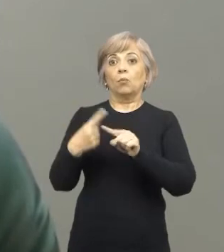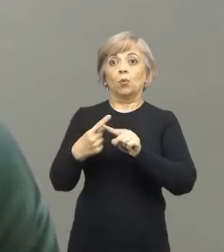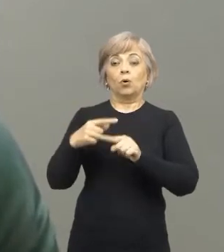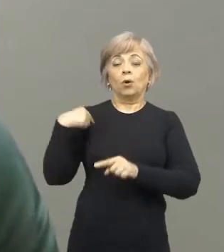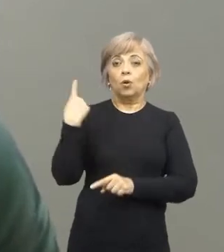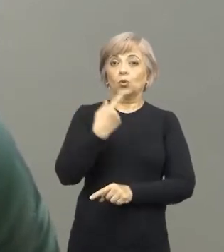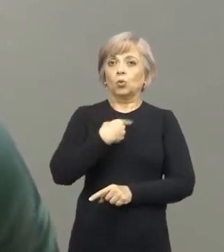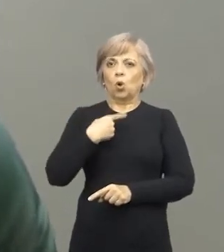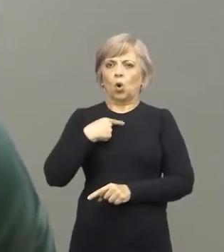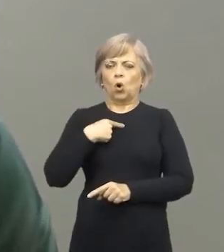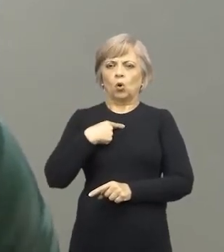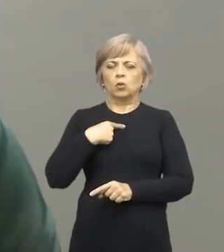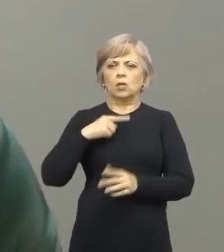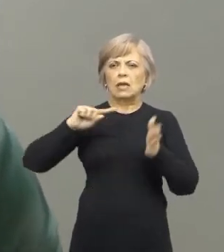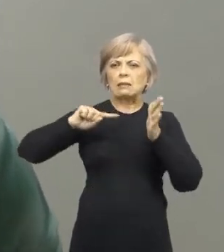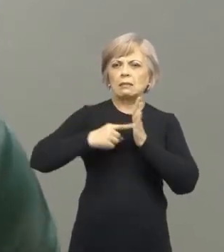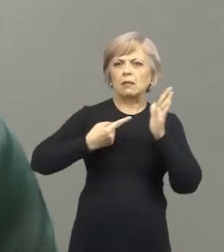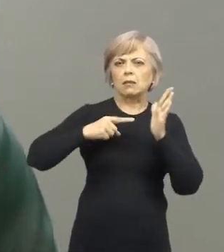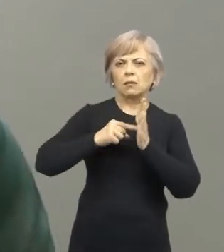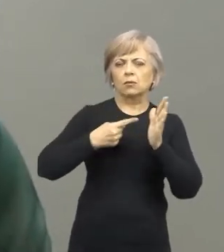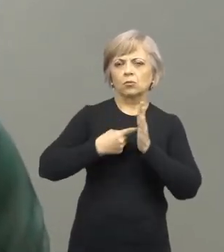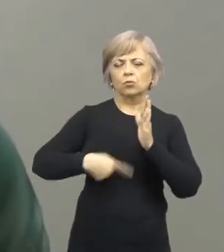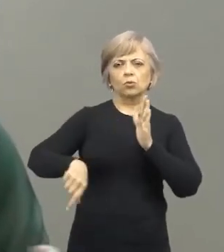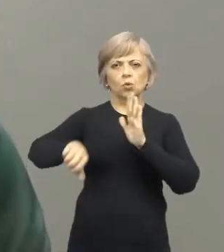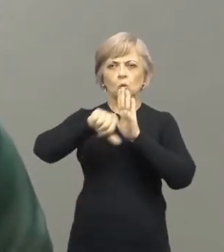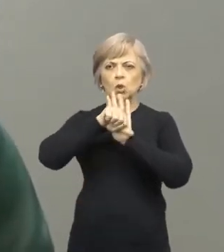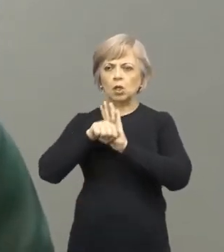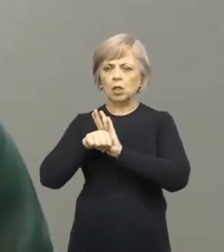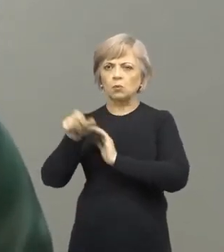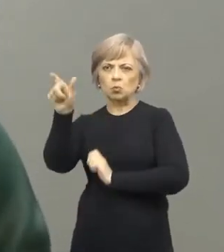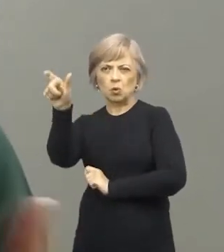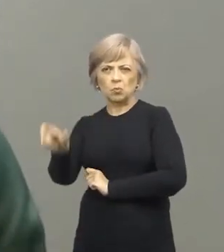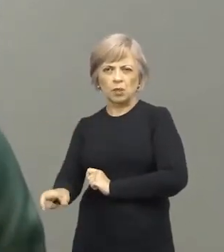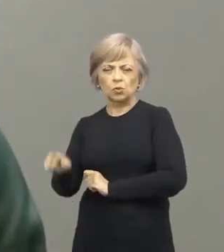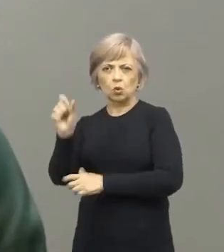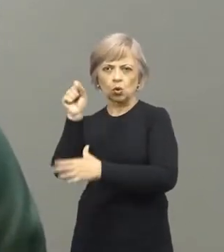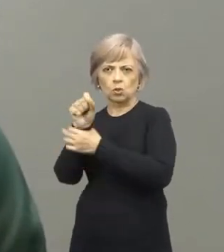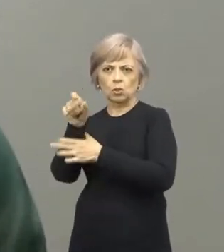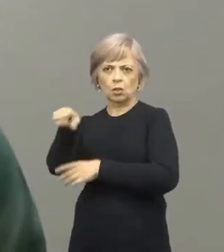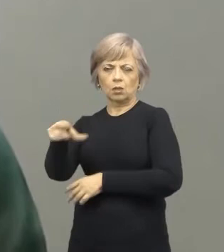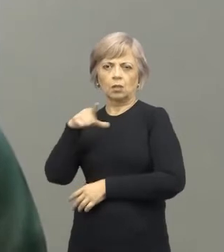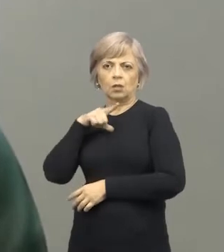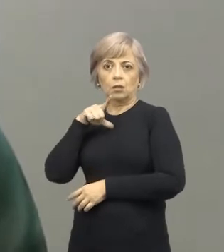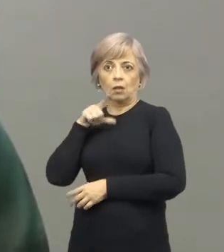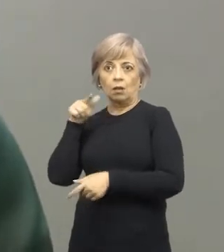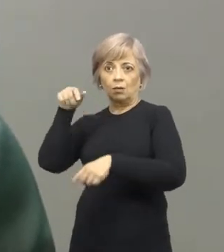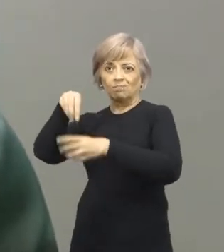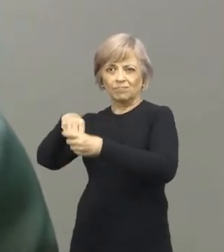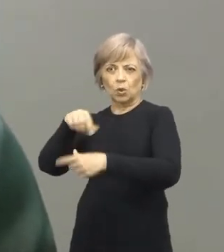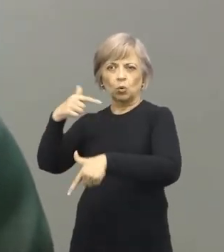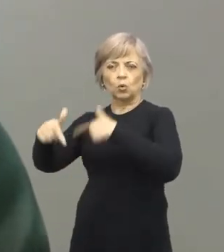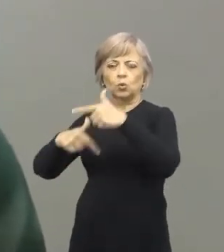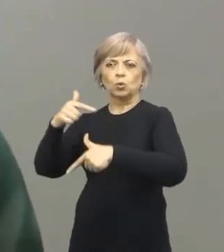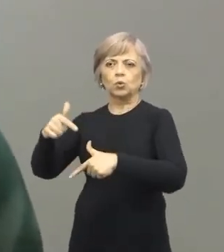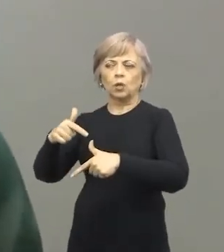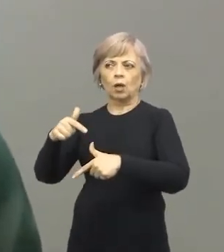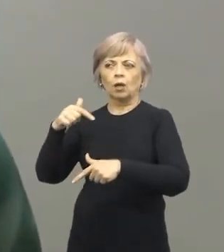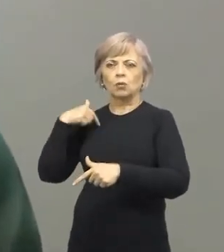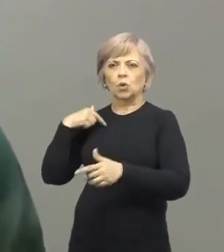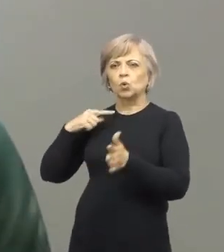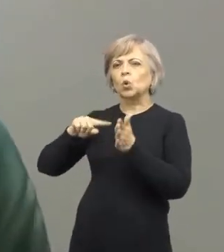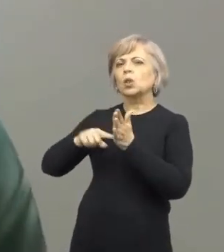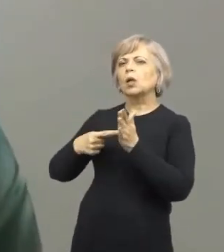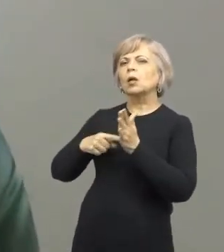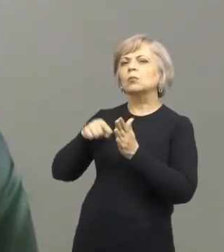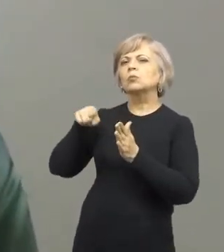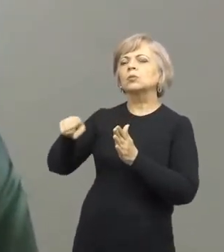nós denunciamos a prática de crimes por agentes de segurança que se valem da sua condição, eu indiretamente